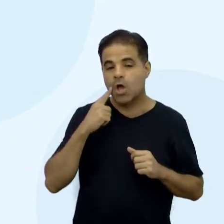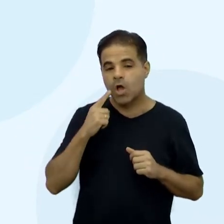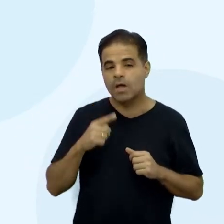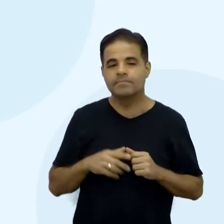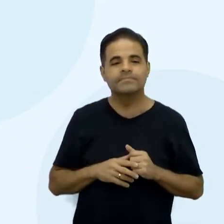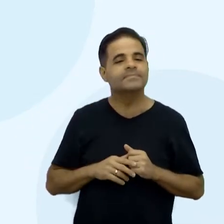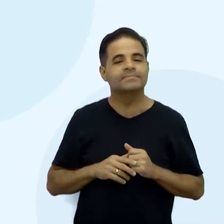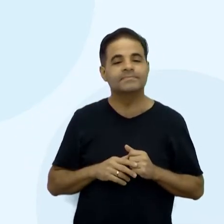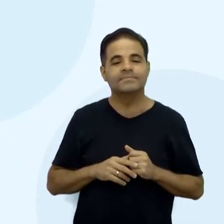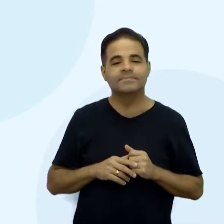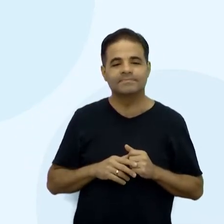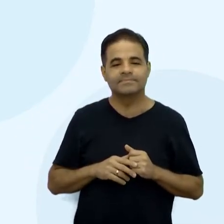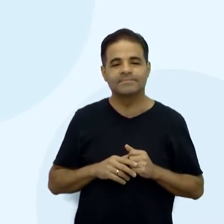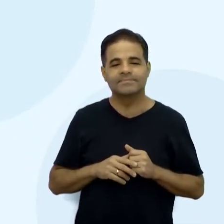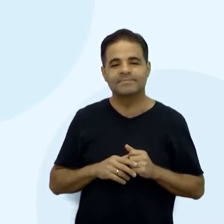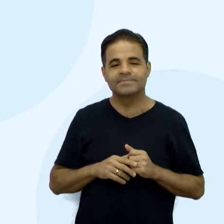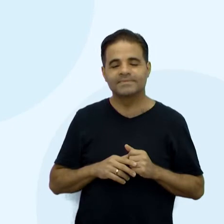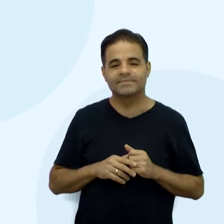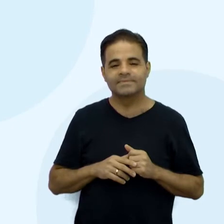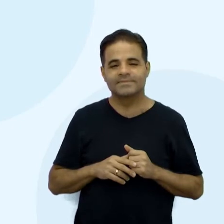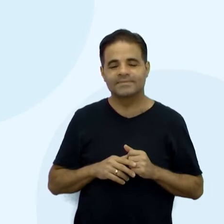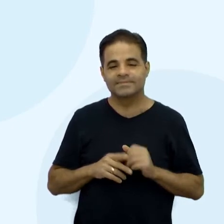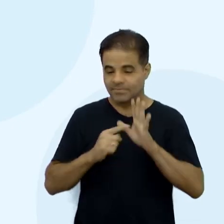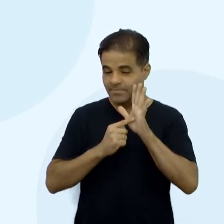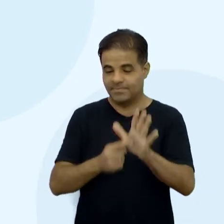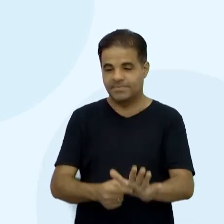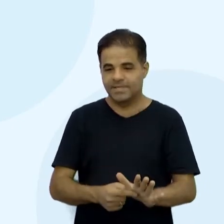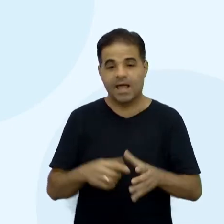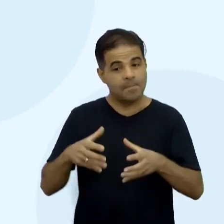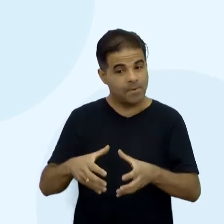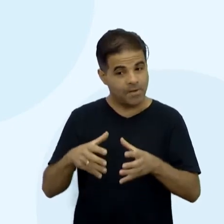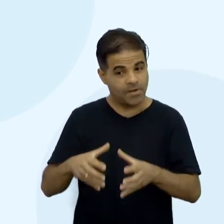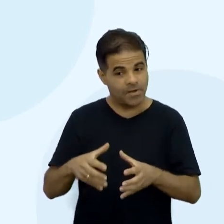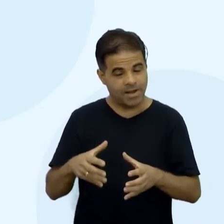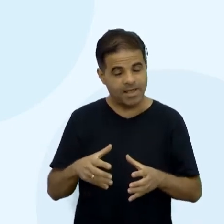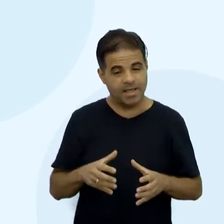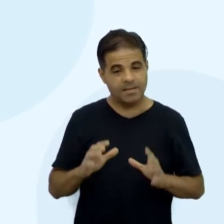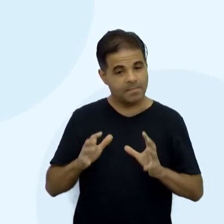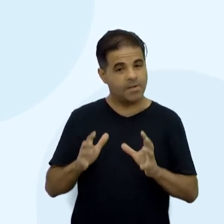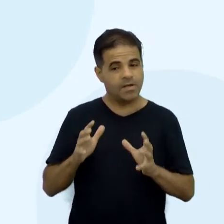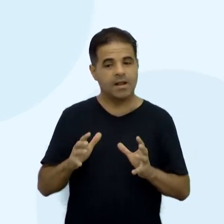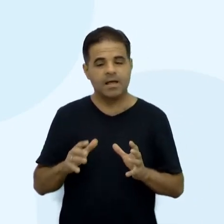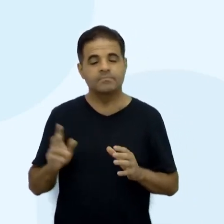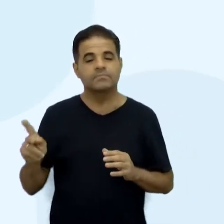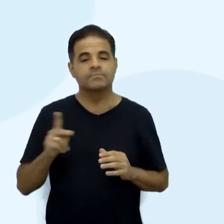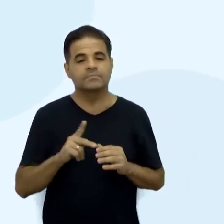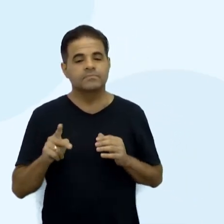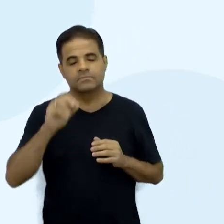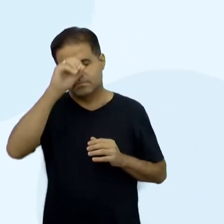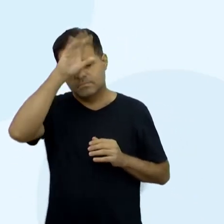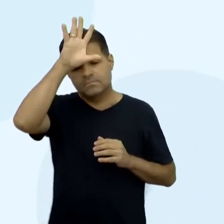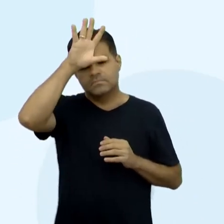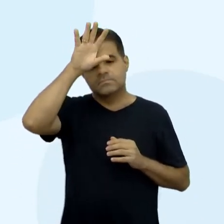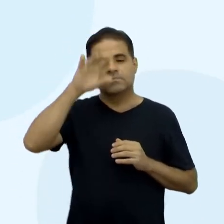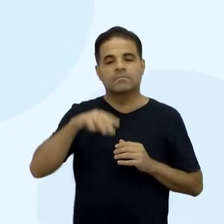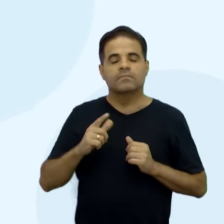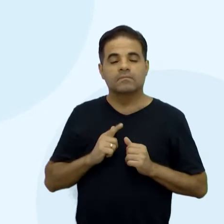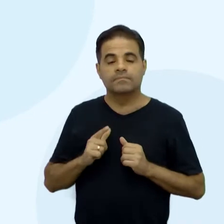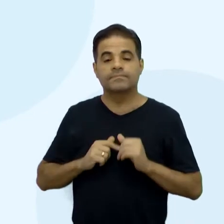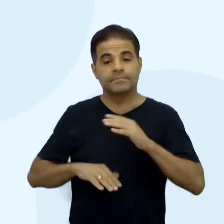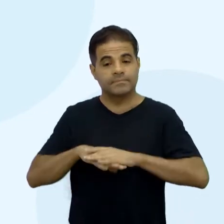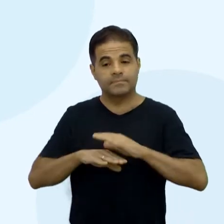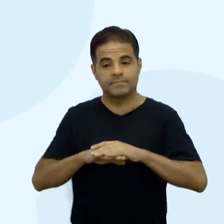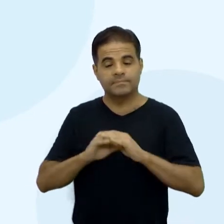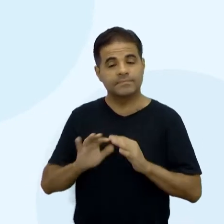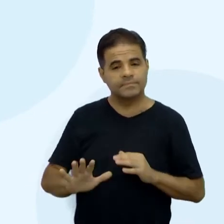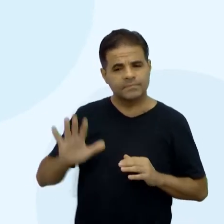Mara. Vou mostrar você e vou mostrar a bola. Pois é. Professor Osmar está aqui, ele está com a mão erguida,